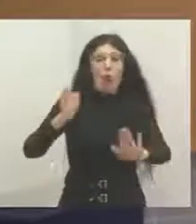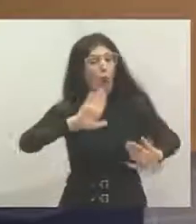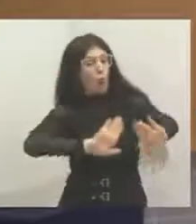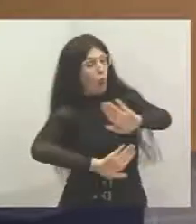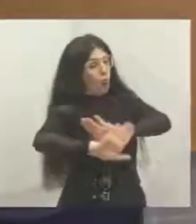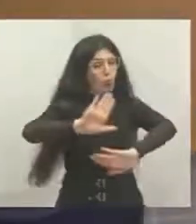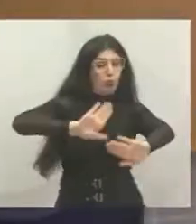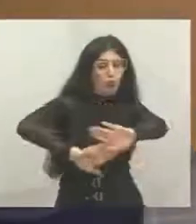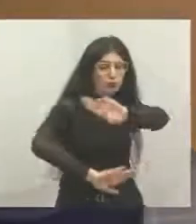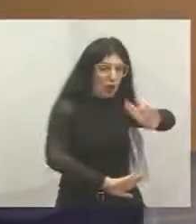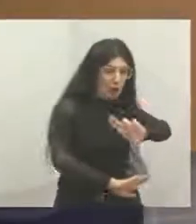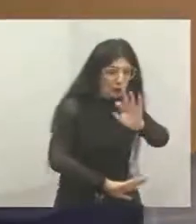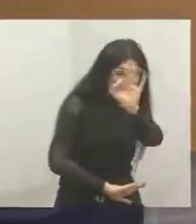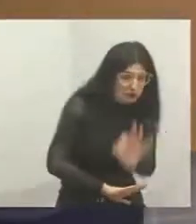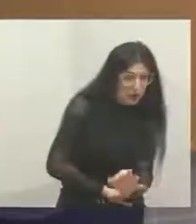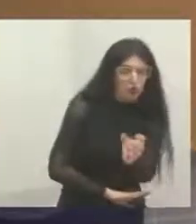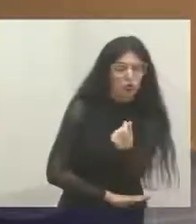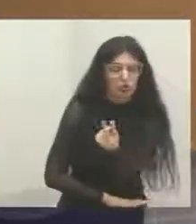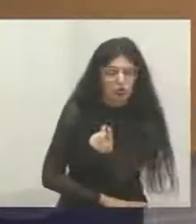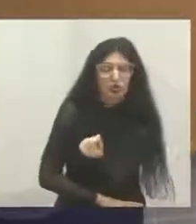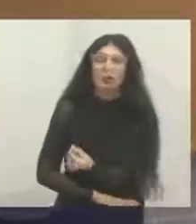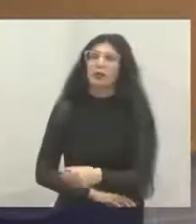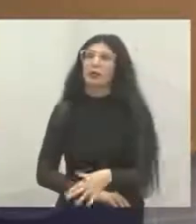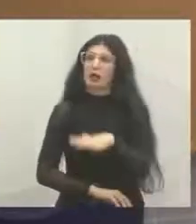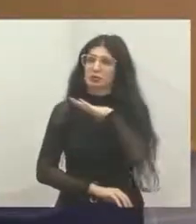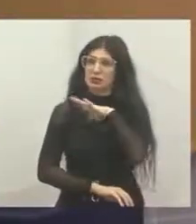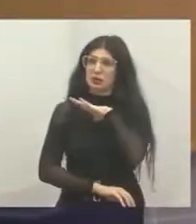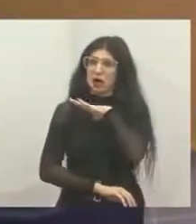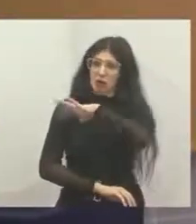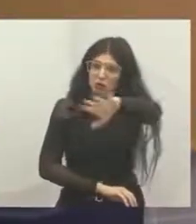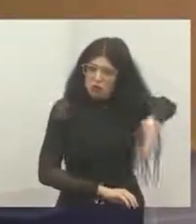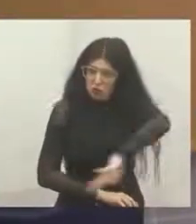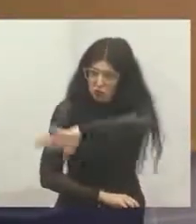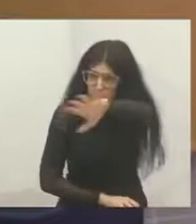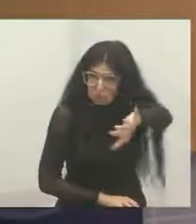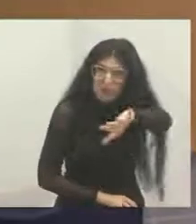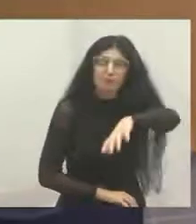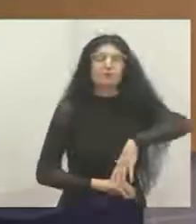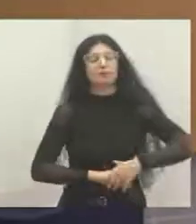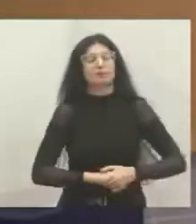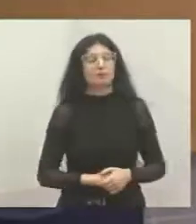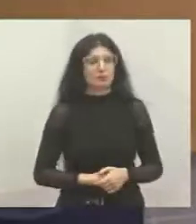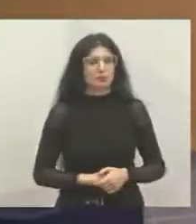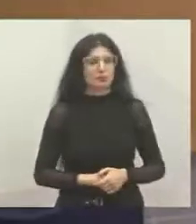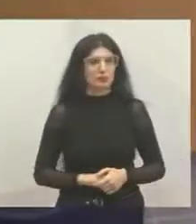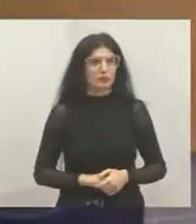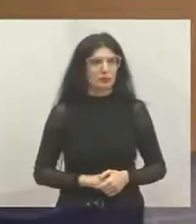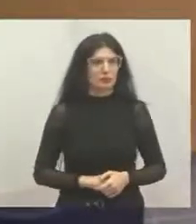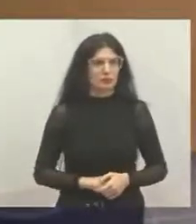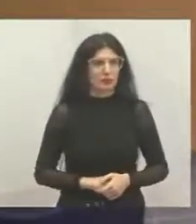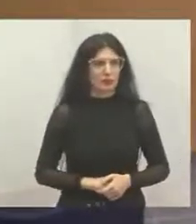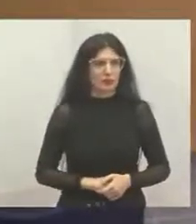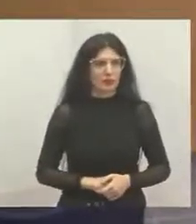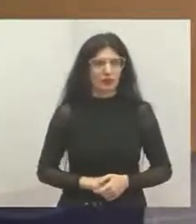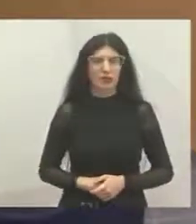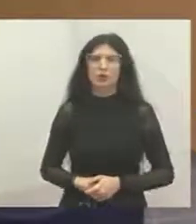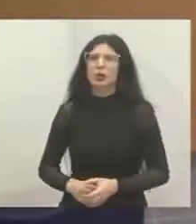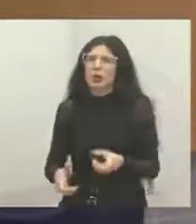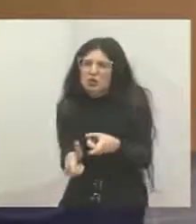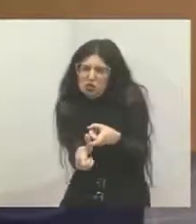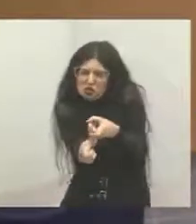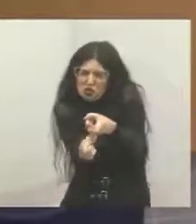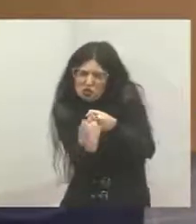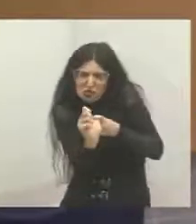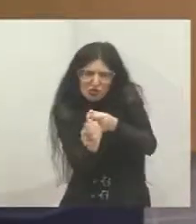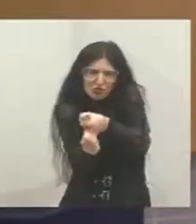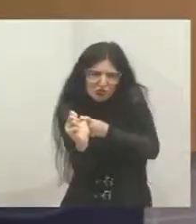que o município precisa de uma forma essencial e, ao mesmo tempo, tendo a premissa de não contrair muitas dívidas que